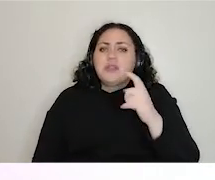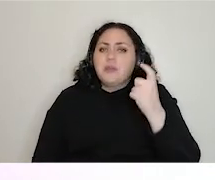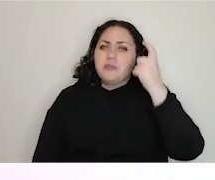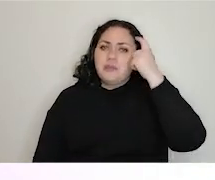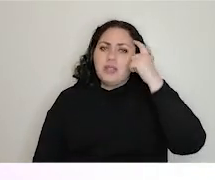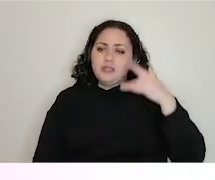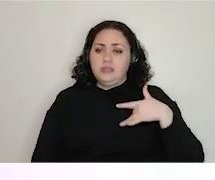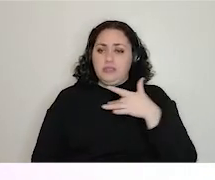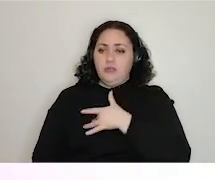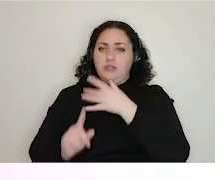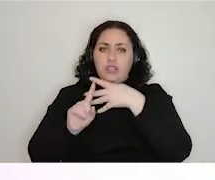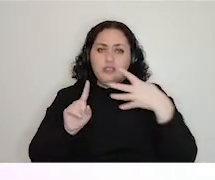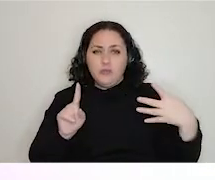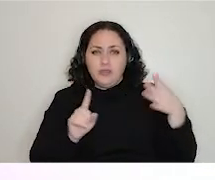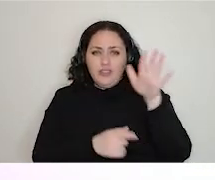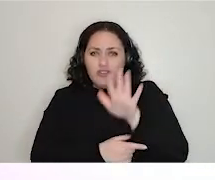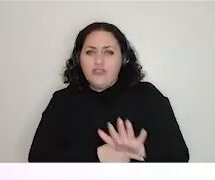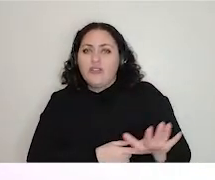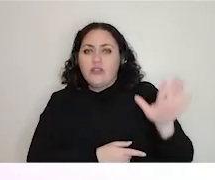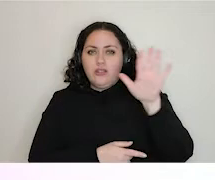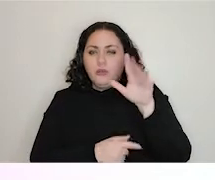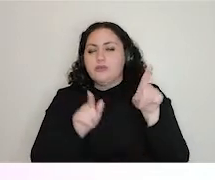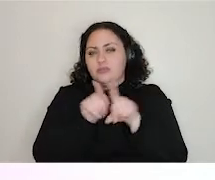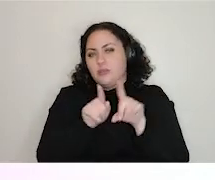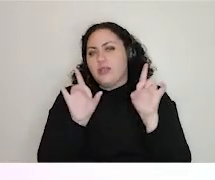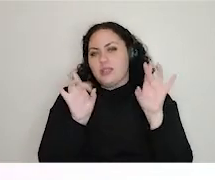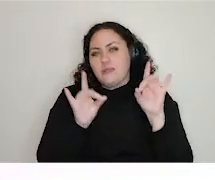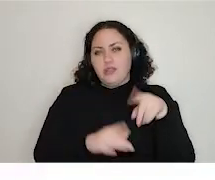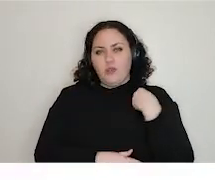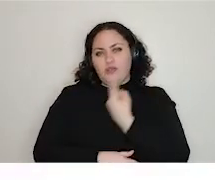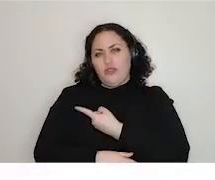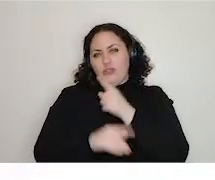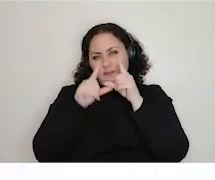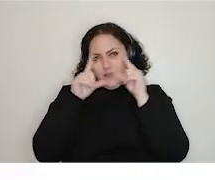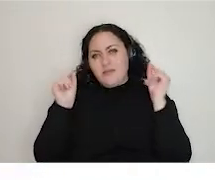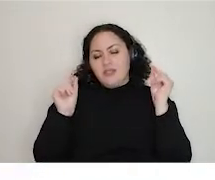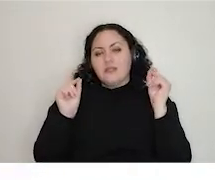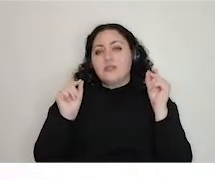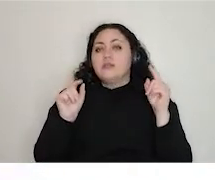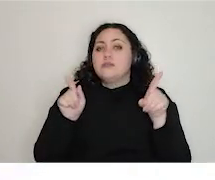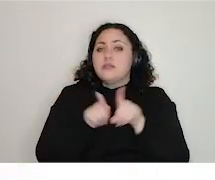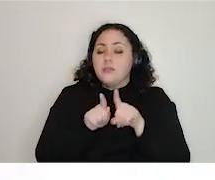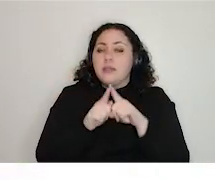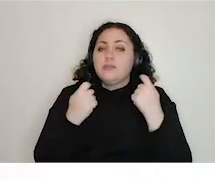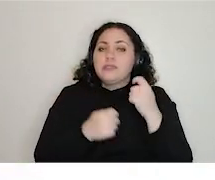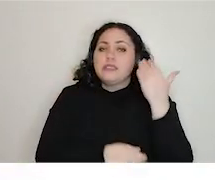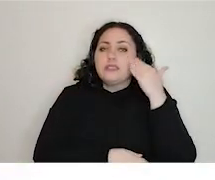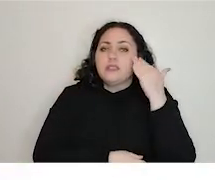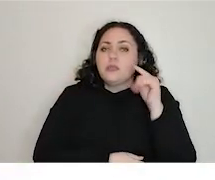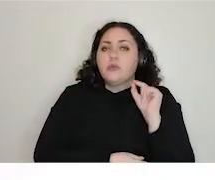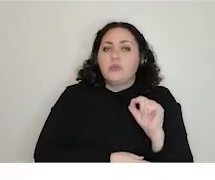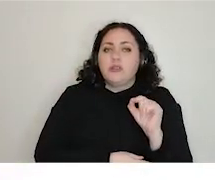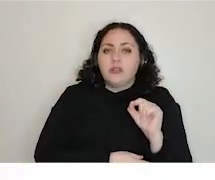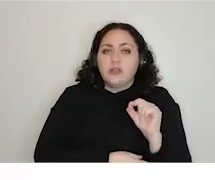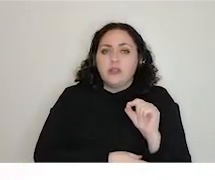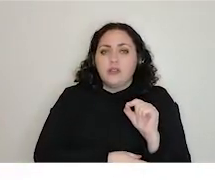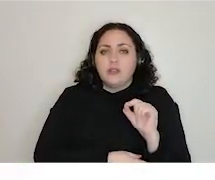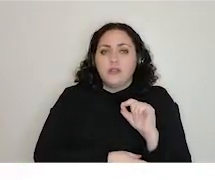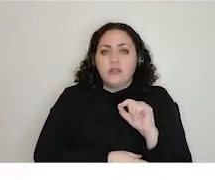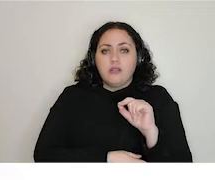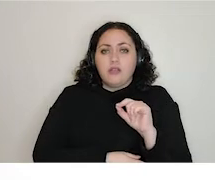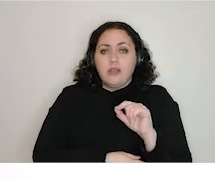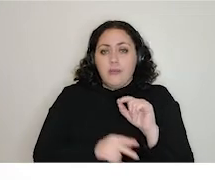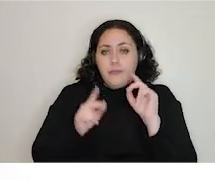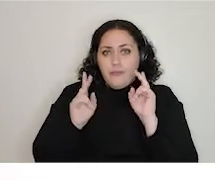LGBT como um todo, e especialmente nós de enfermagem também, a gente precisa ter um entendimento de que a gente precisa lutar contra todas as